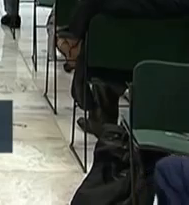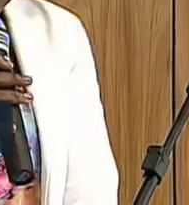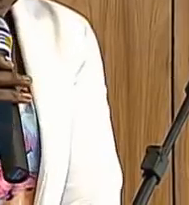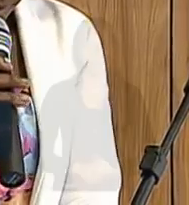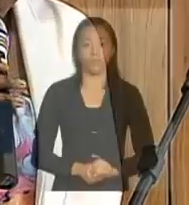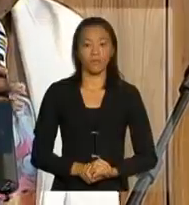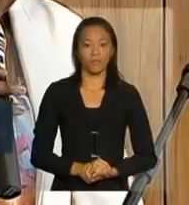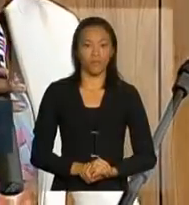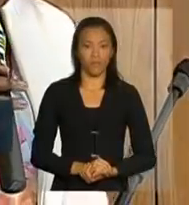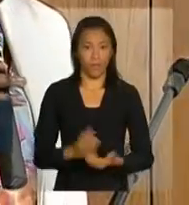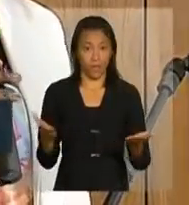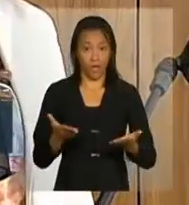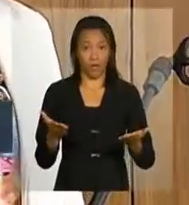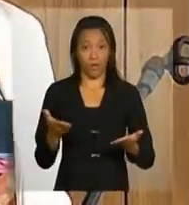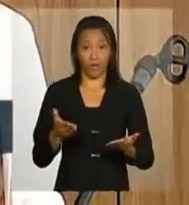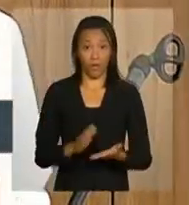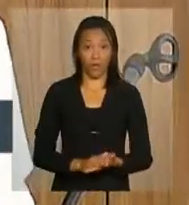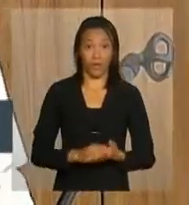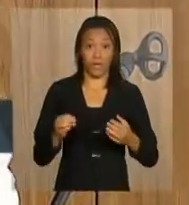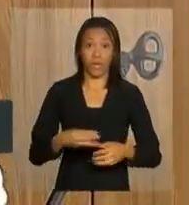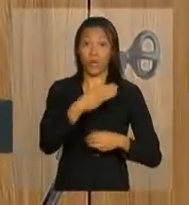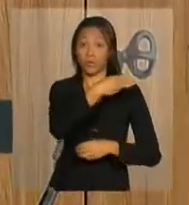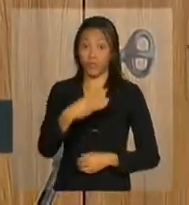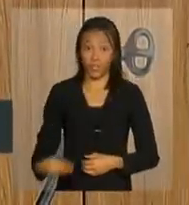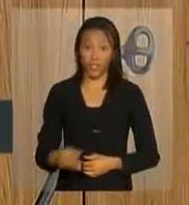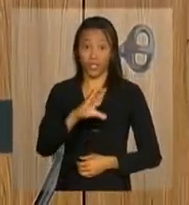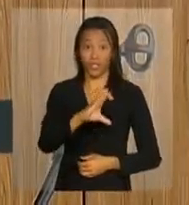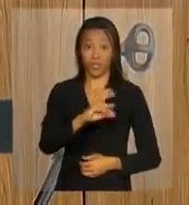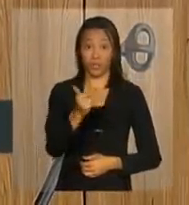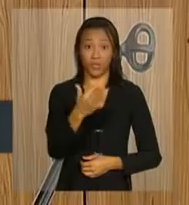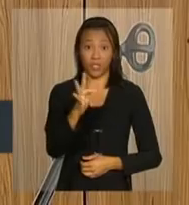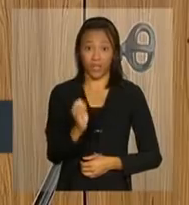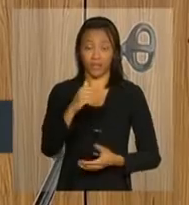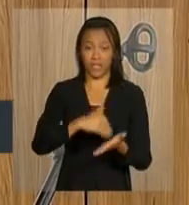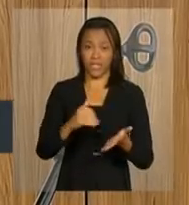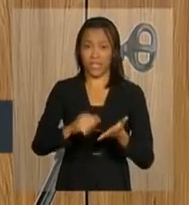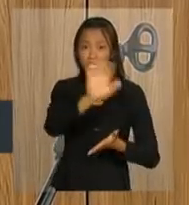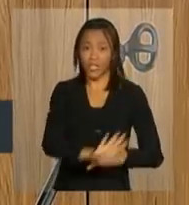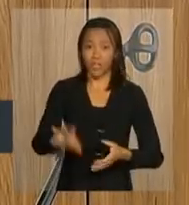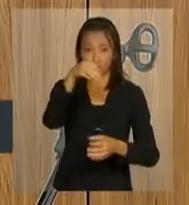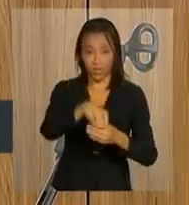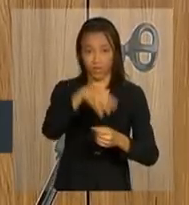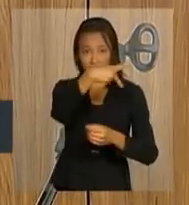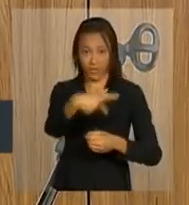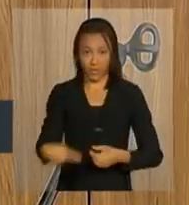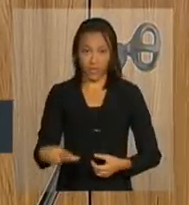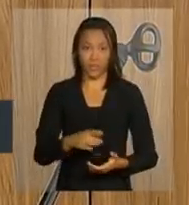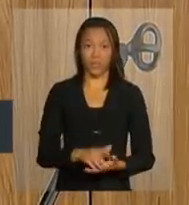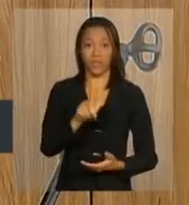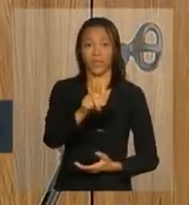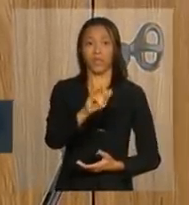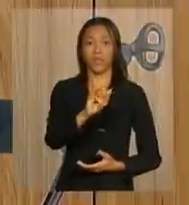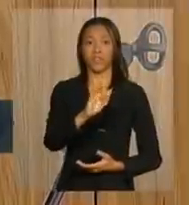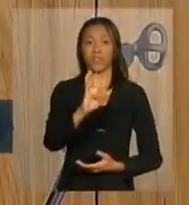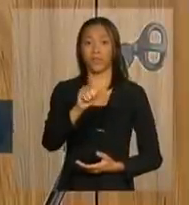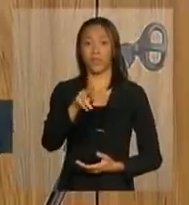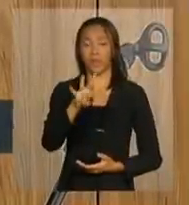Senhoras e senhores, com a palavra ao ministro chefe da Secretaria Geral da Presidência da República, o Senr. Gilberto